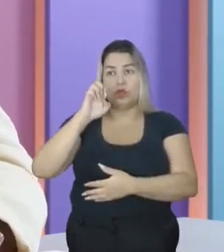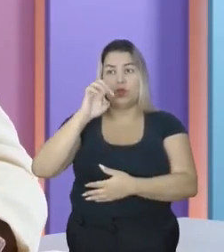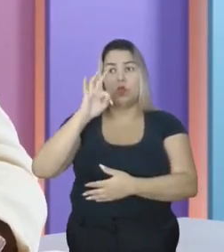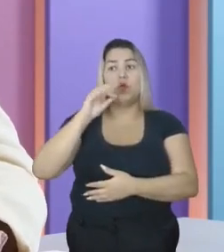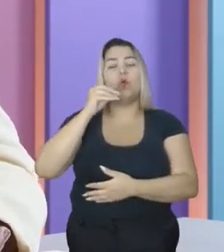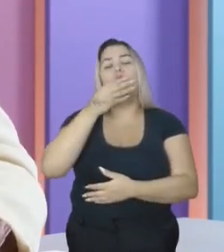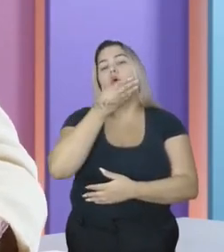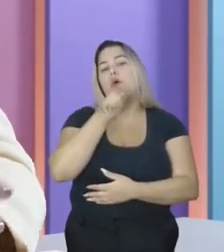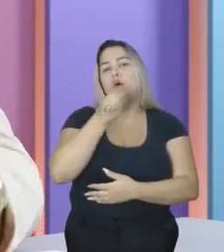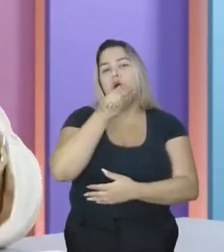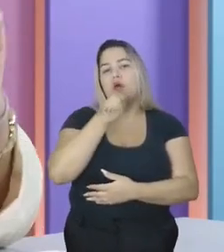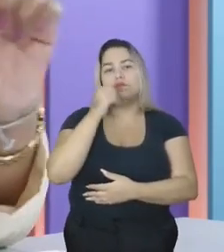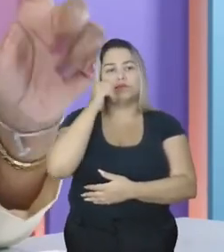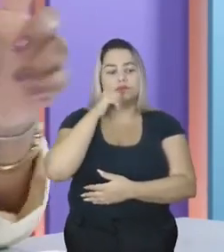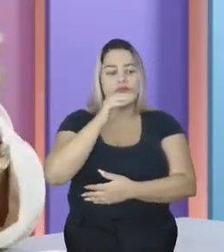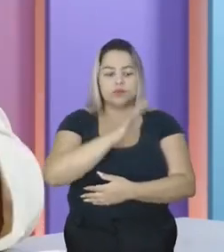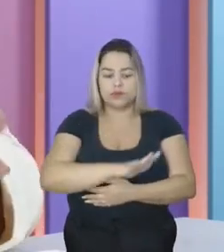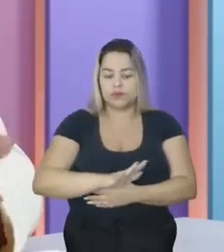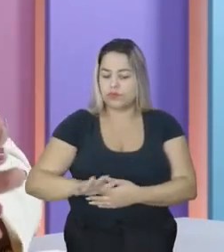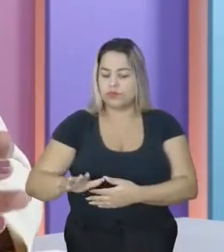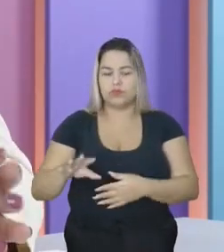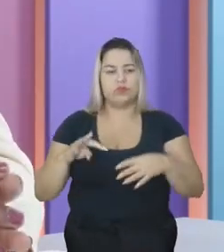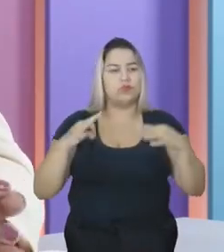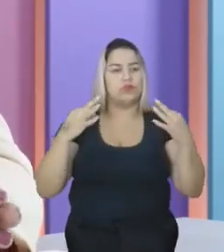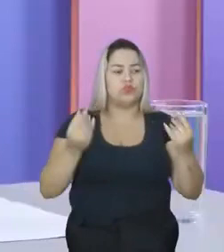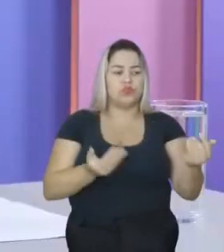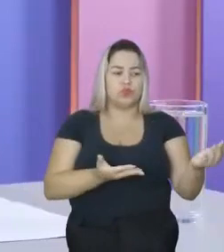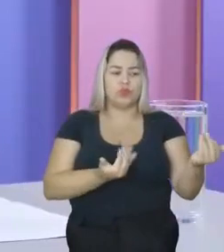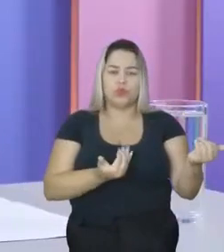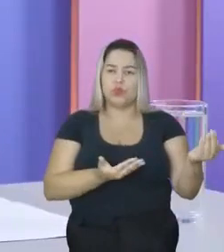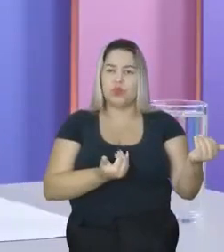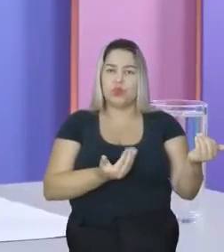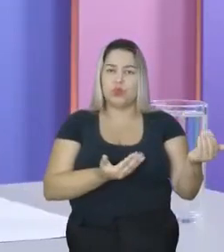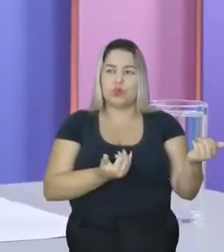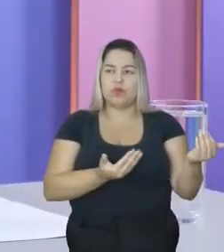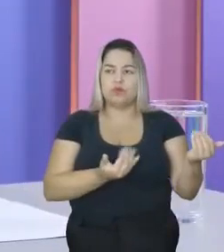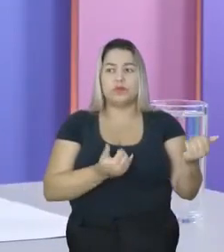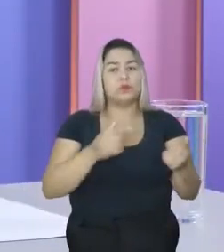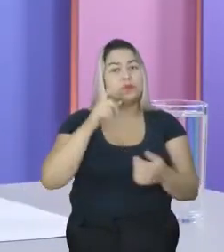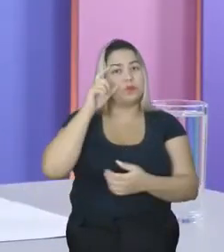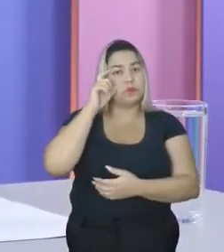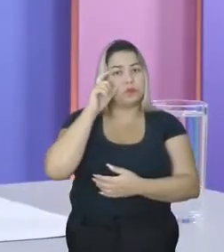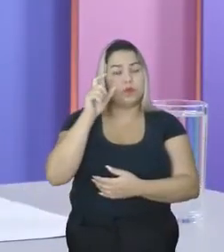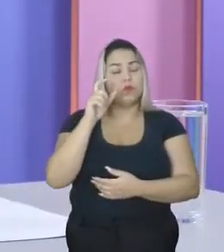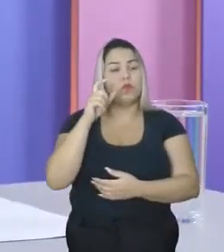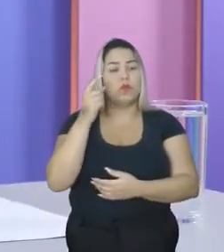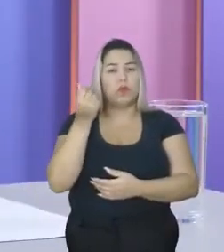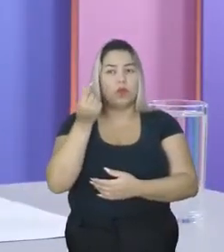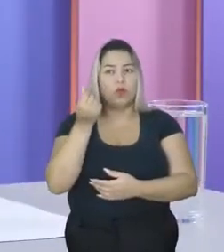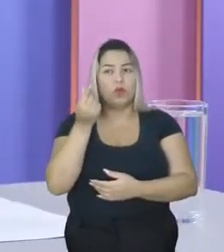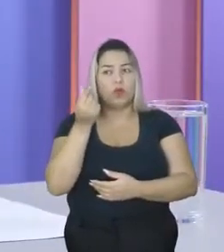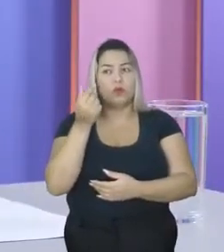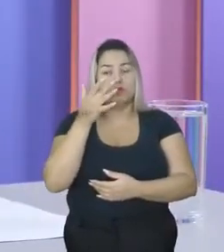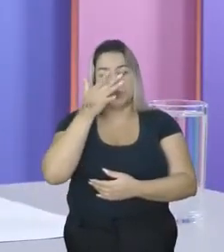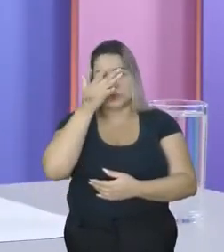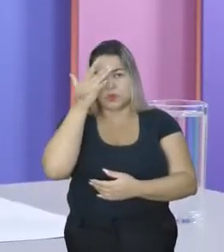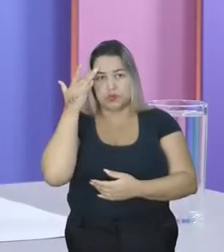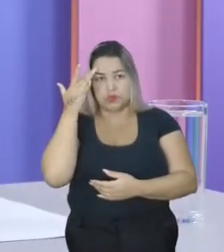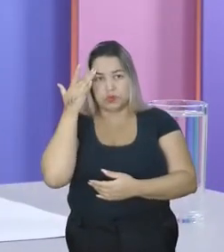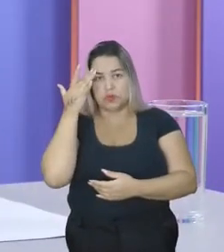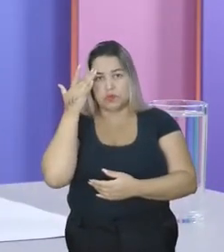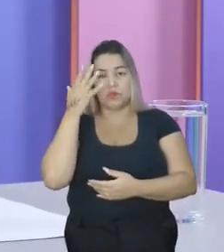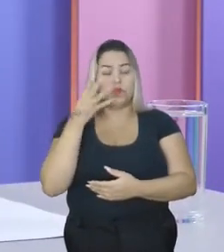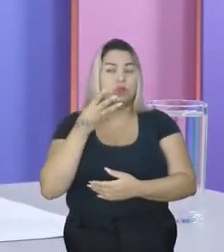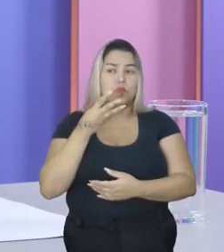homens, mulheres, crianças e todos muito jovens, porque interessava o capital, pessoas jovens com